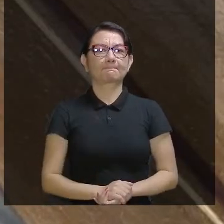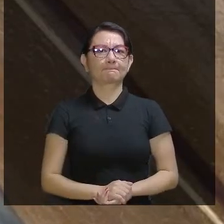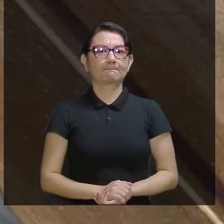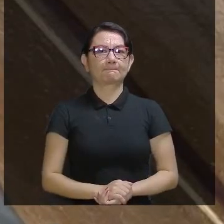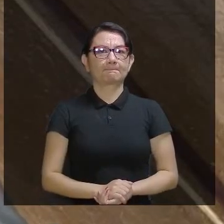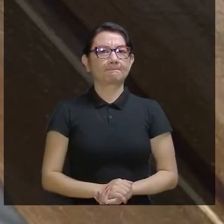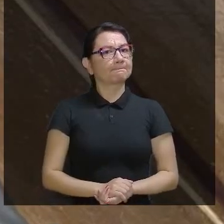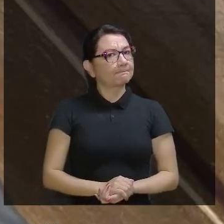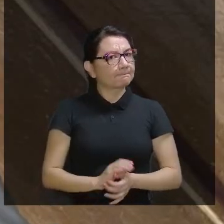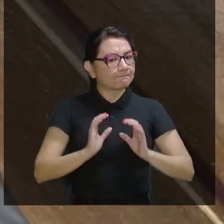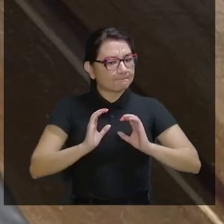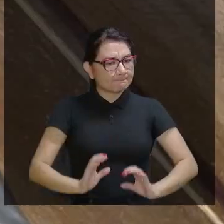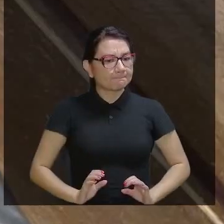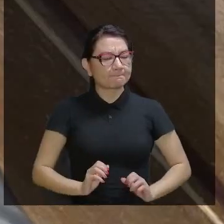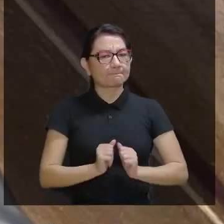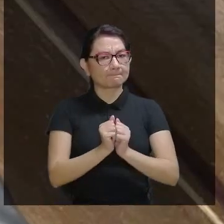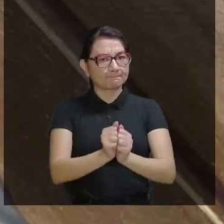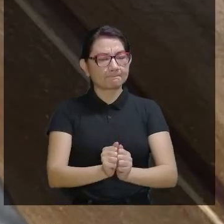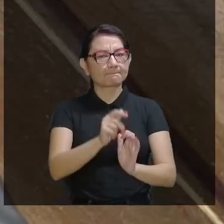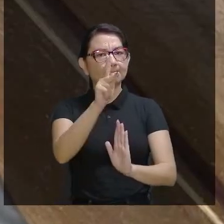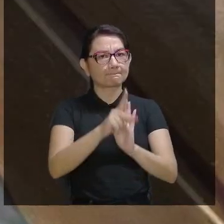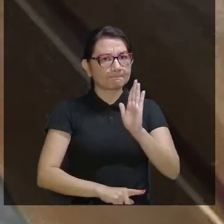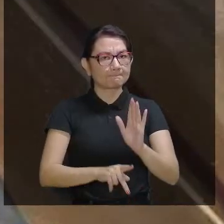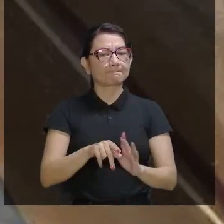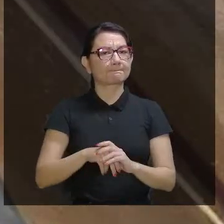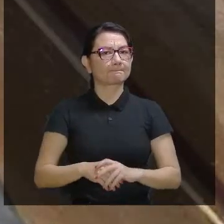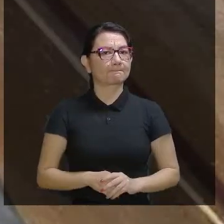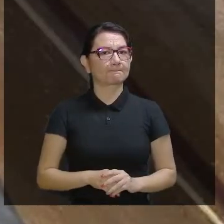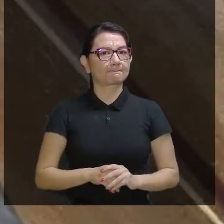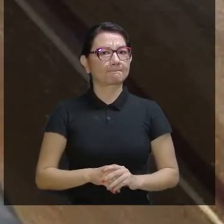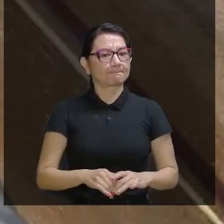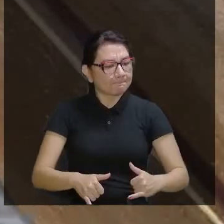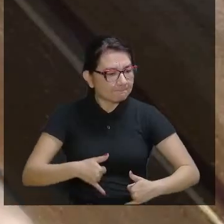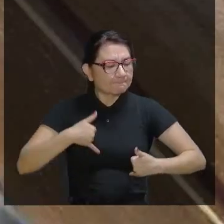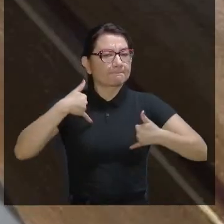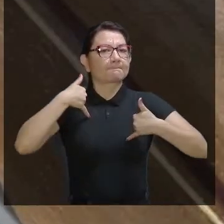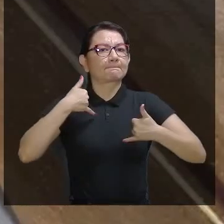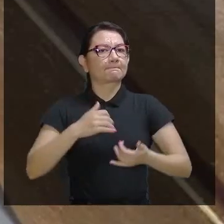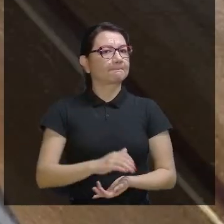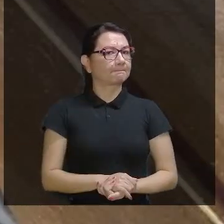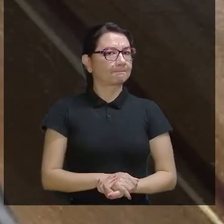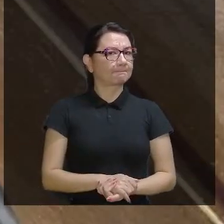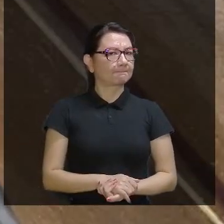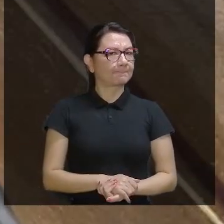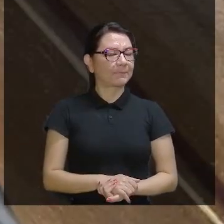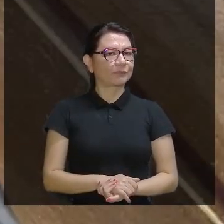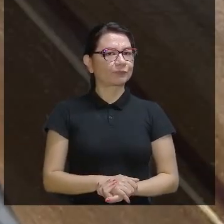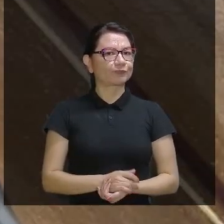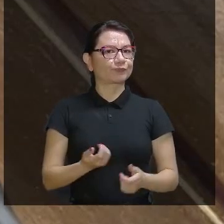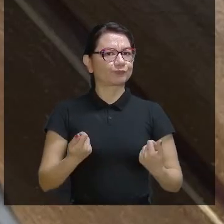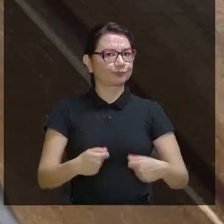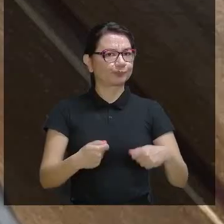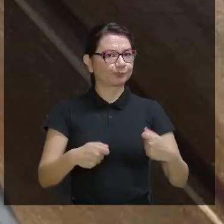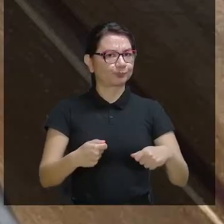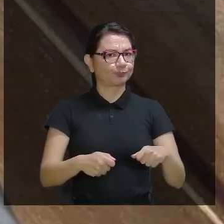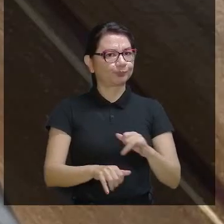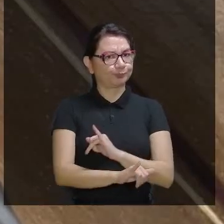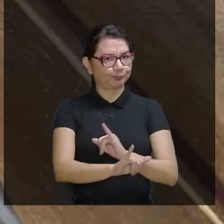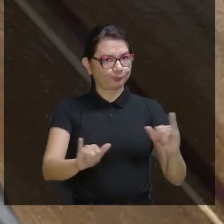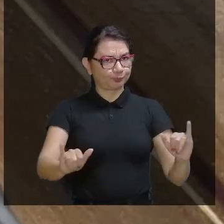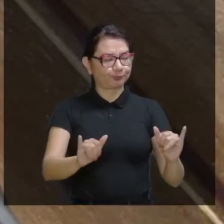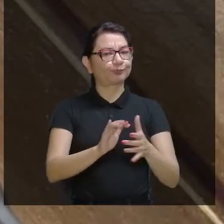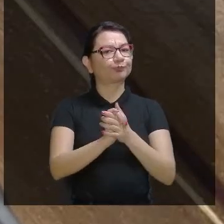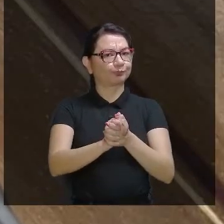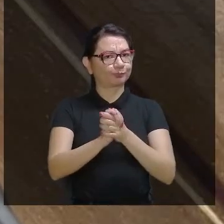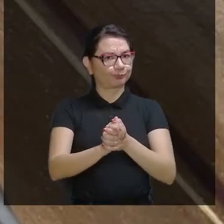que coordena e acompanha esses projetos. E realmente é um motivo de orgulho muito grande. Eu não podia deixar a oportunidade passar sem